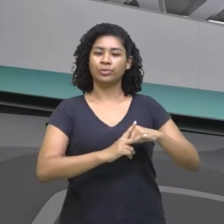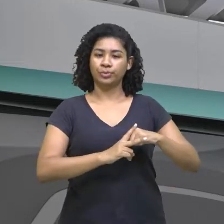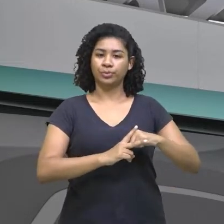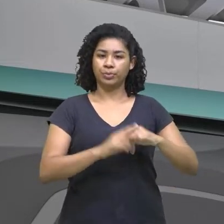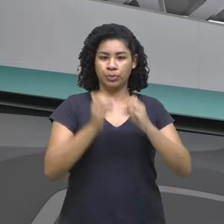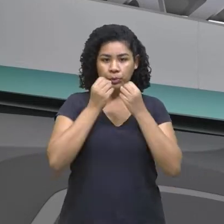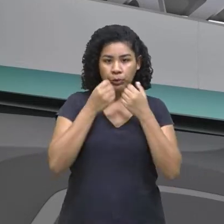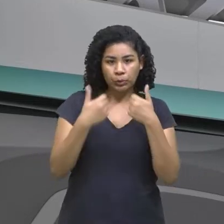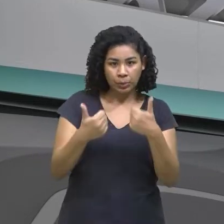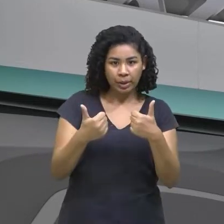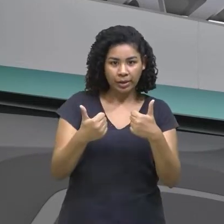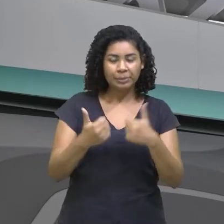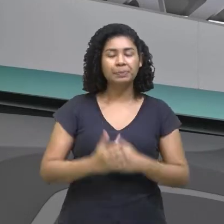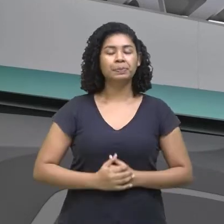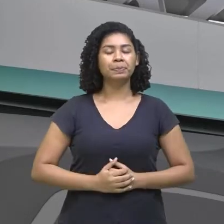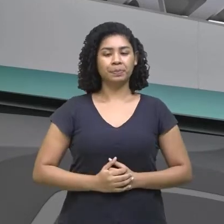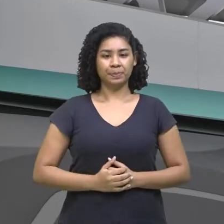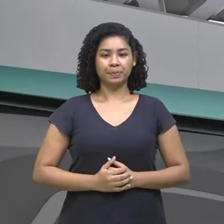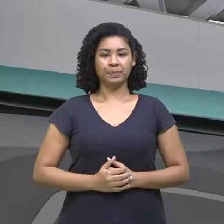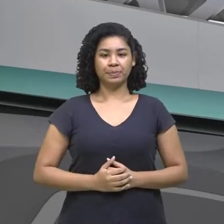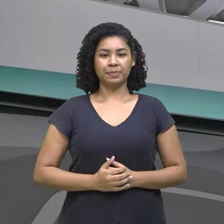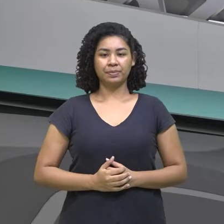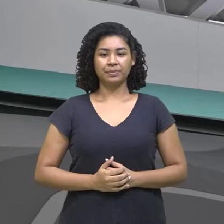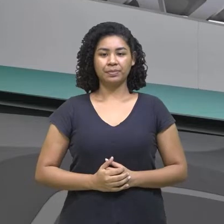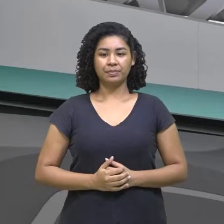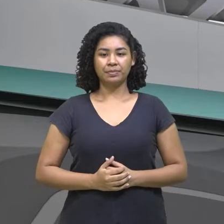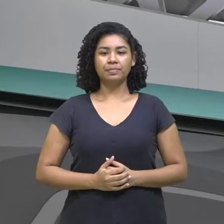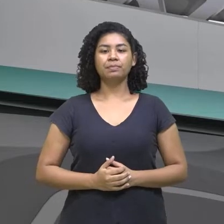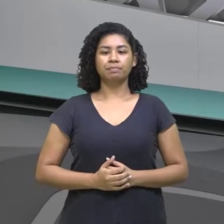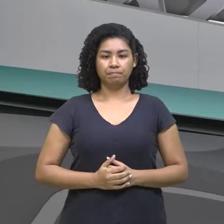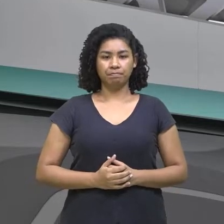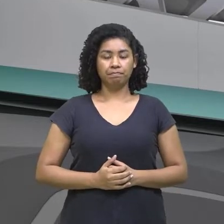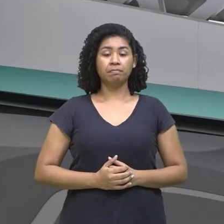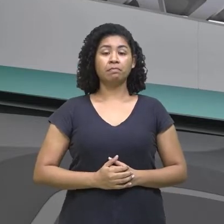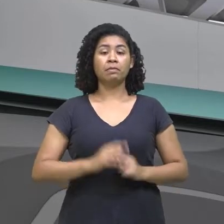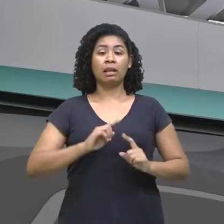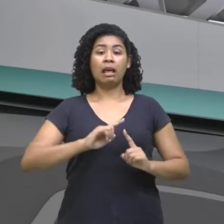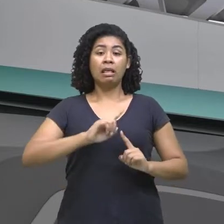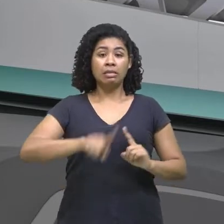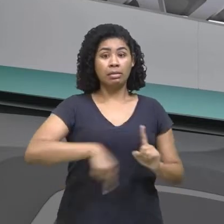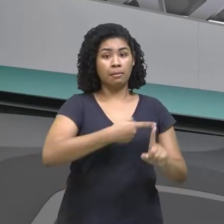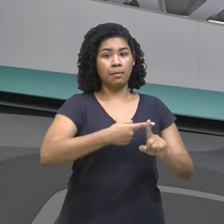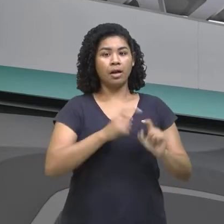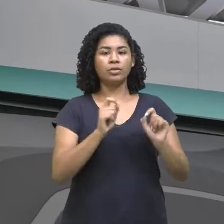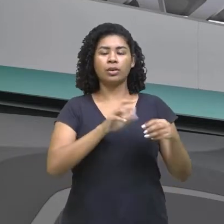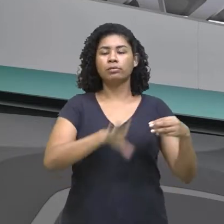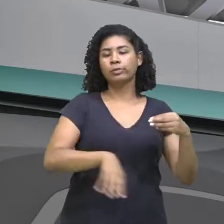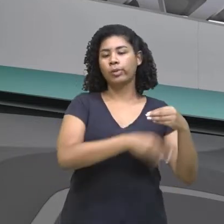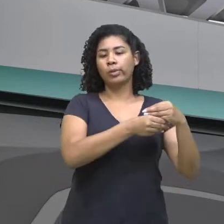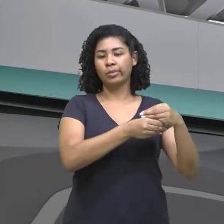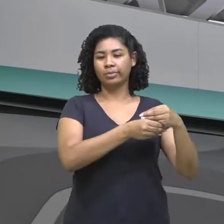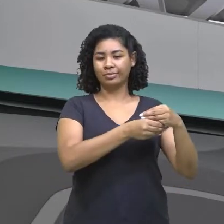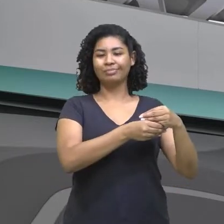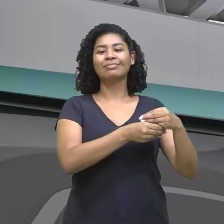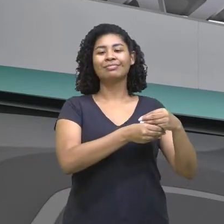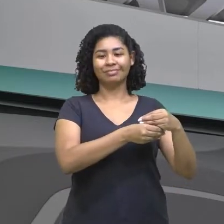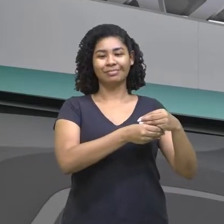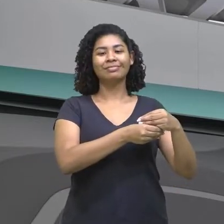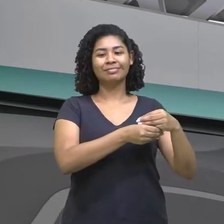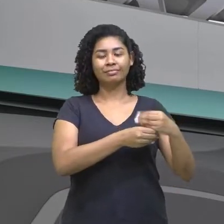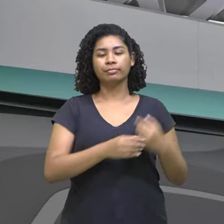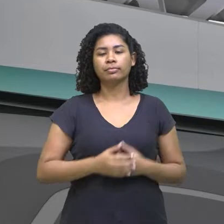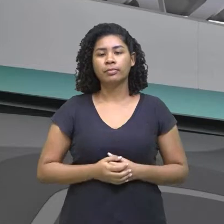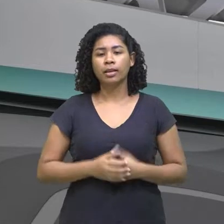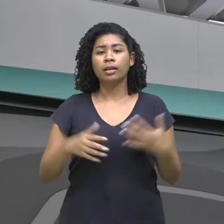O verbo. Tudo bem, gente? Depois do verbo, você também tem o complemento, tá? Então,